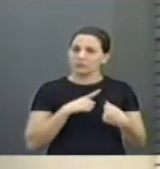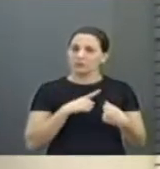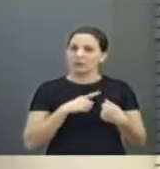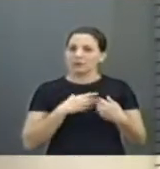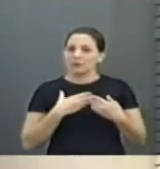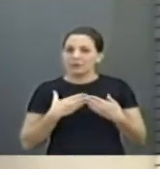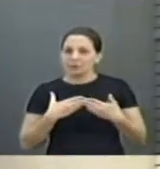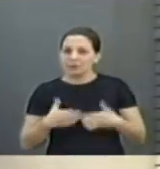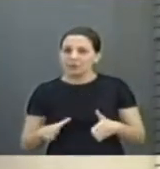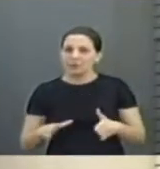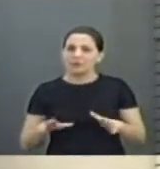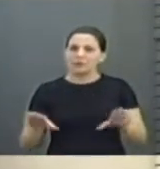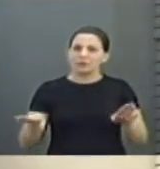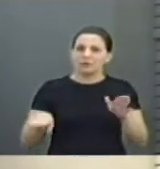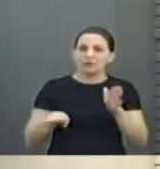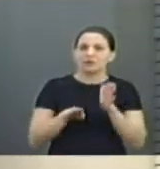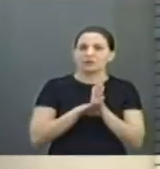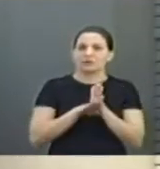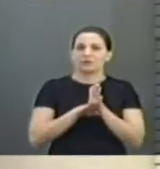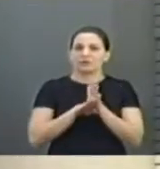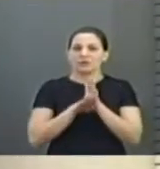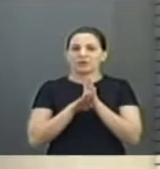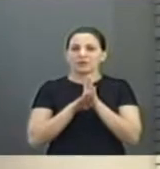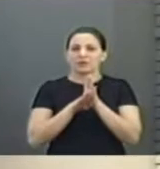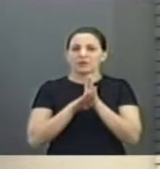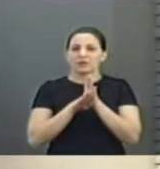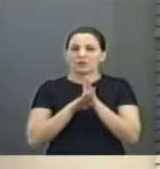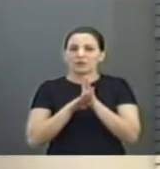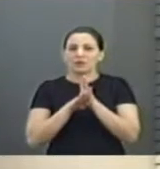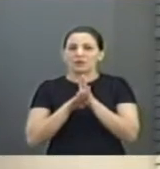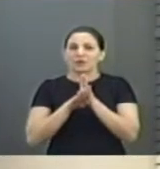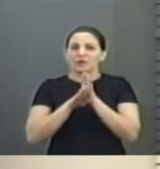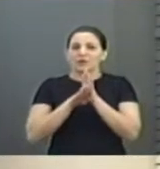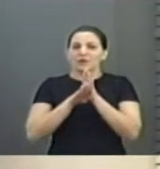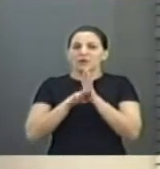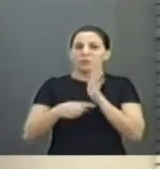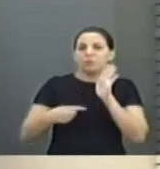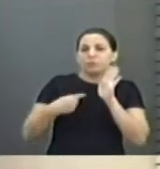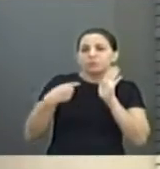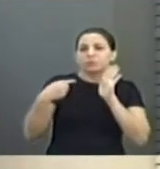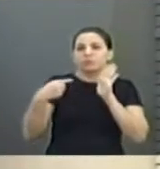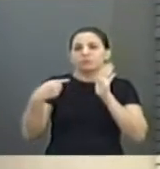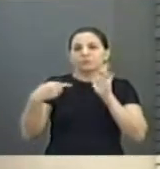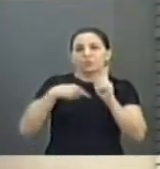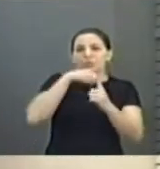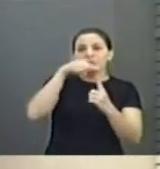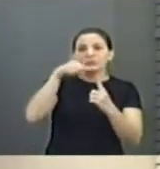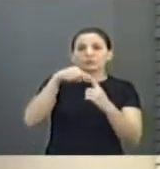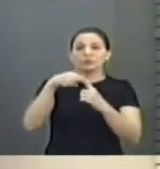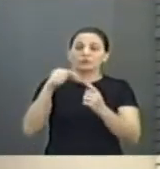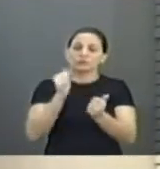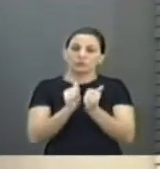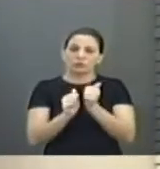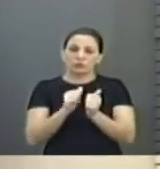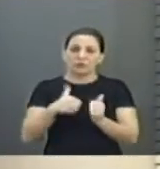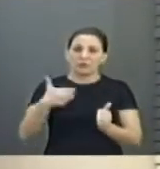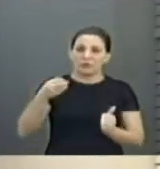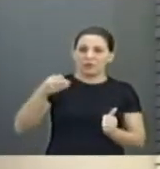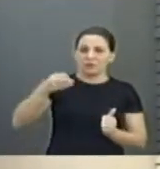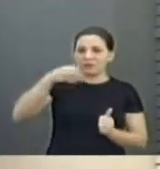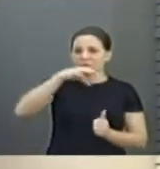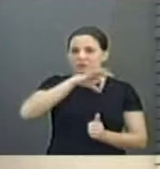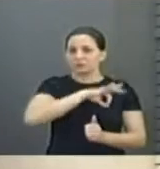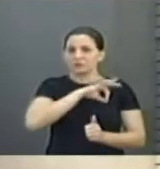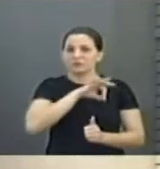até o espírito do jogo. Se você botar dentro de um ginásio, de um gigantão, 10 policial